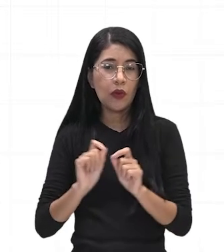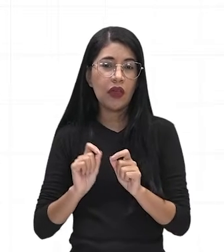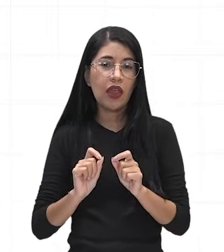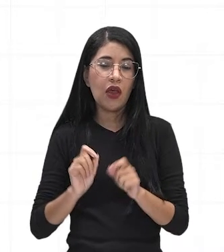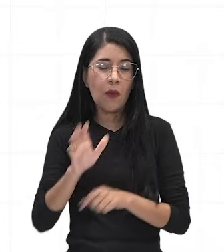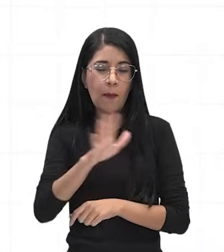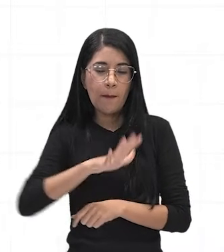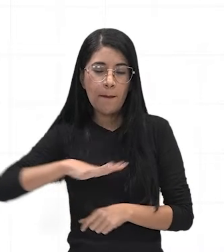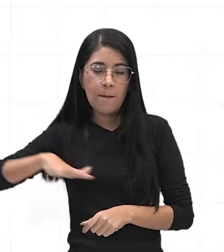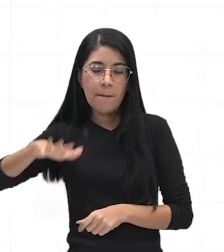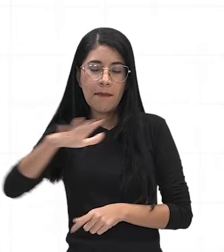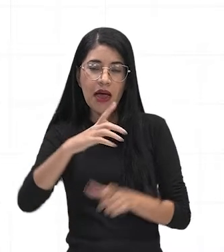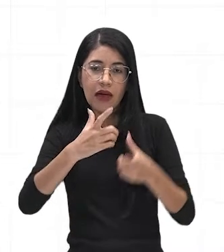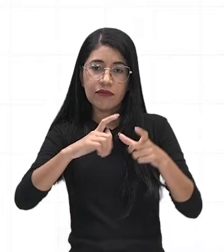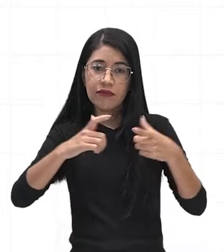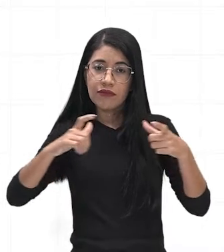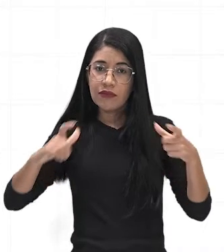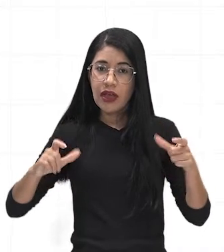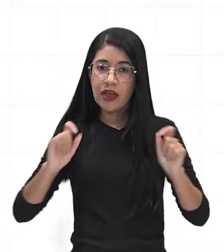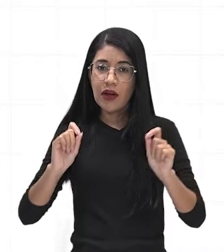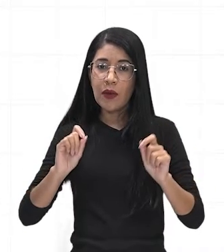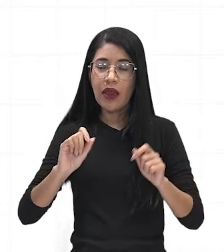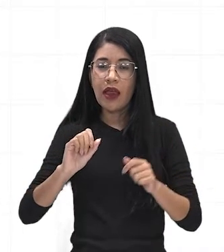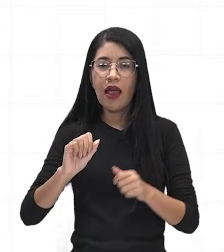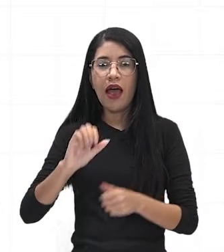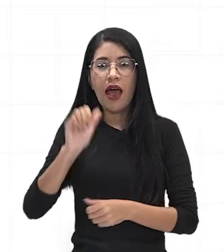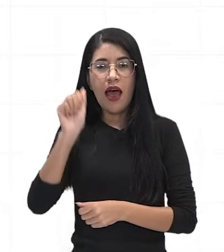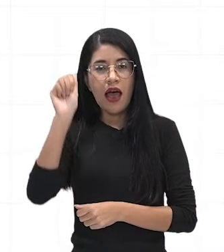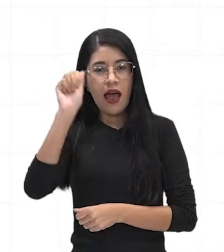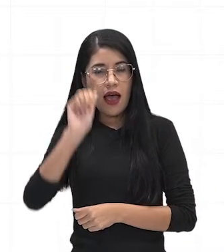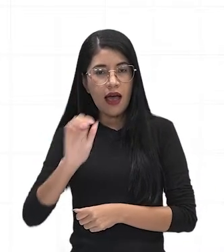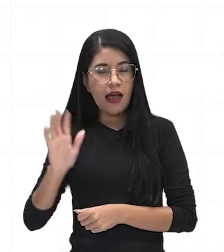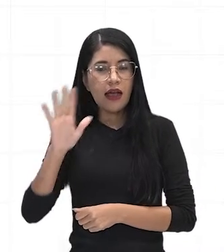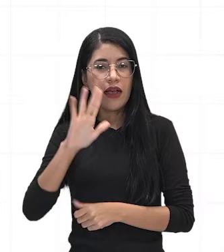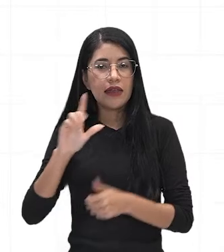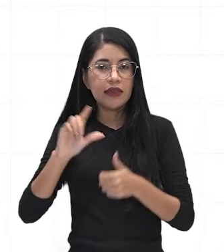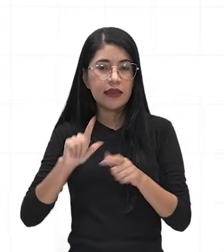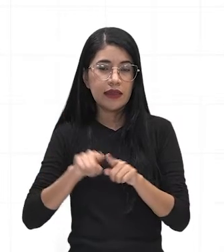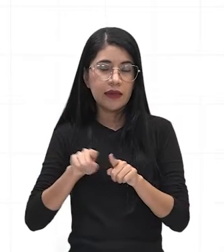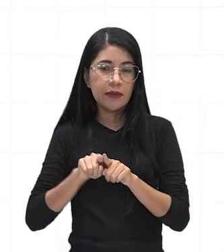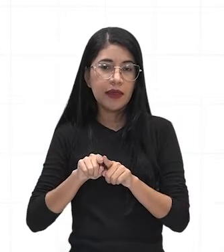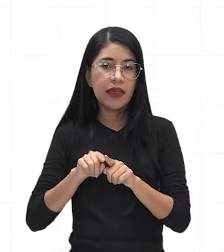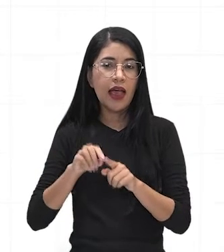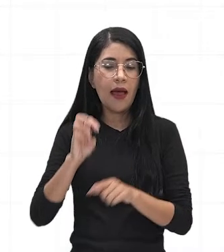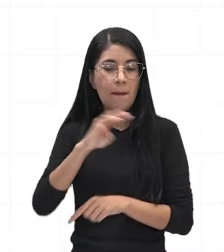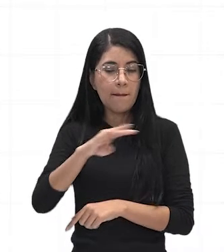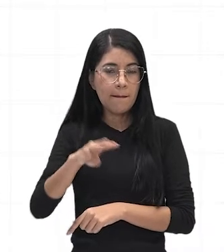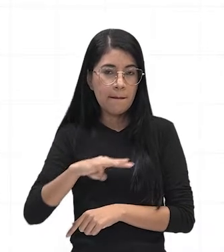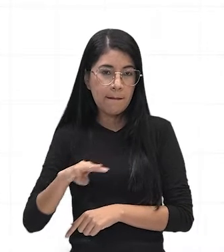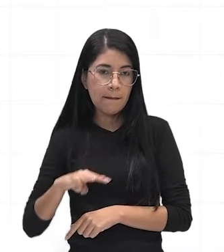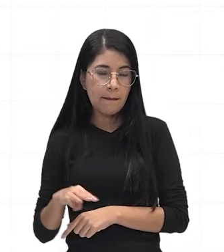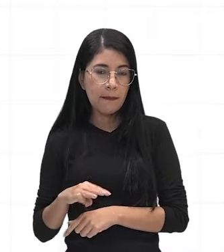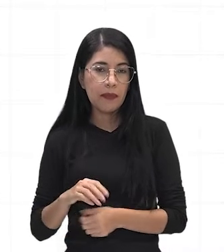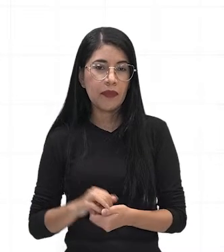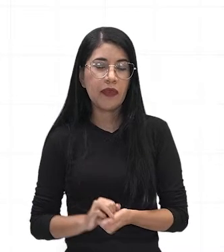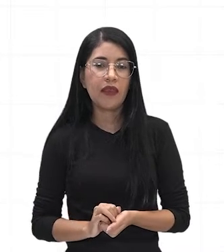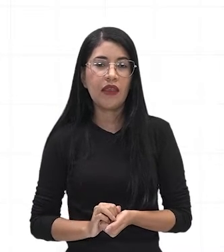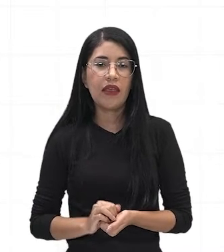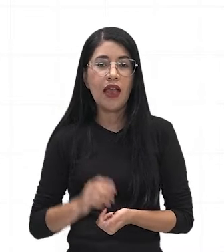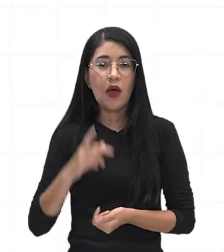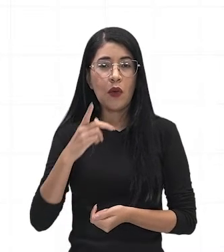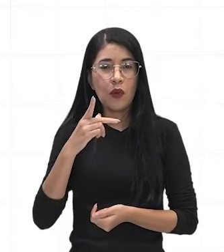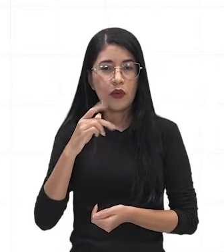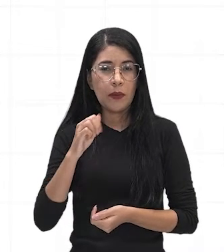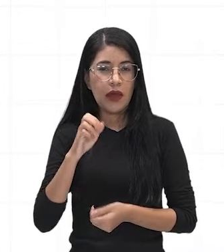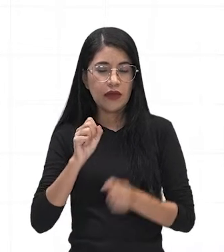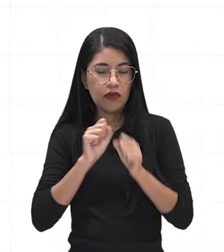grande território que compreendia, então, a Ásia Menor e toda a Mesopotâmia. Os domínios persas foram ampliados ainda